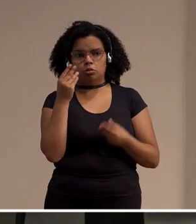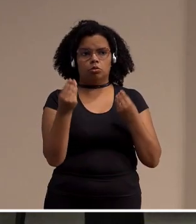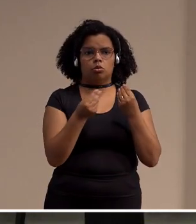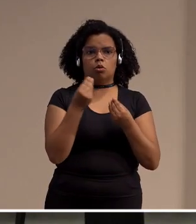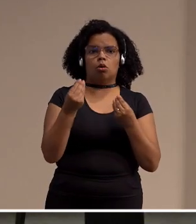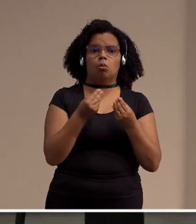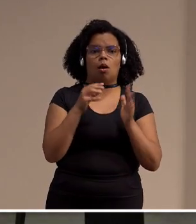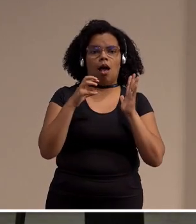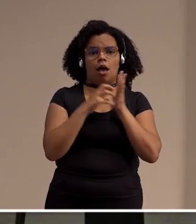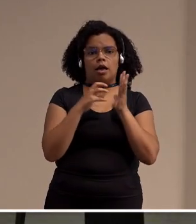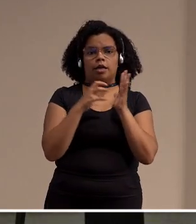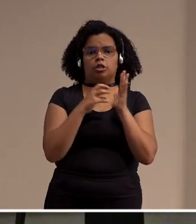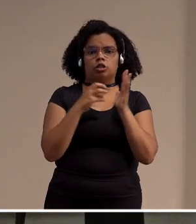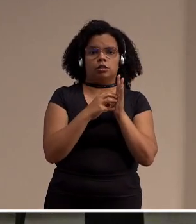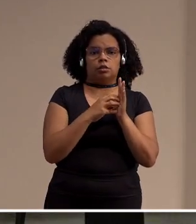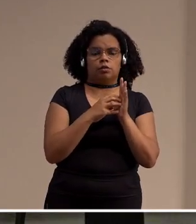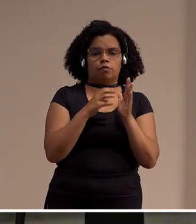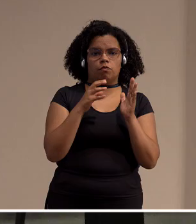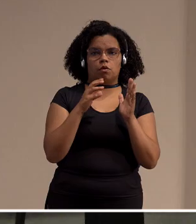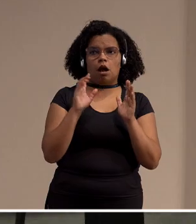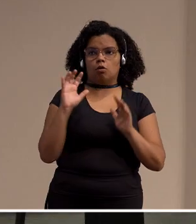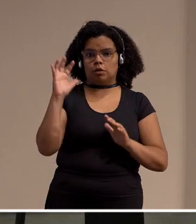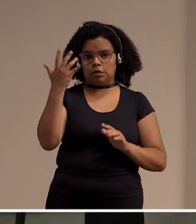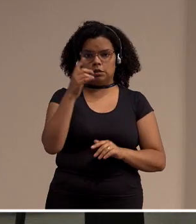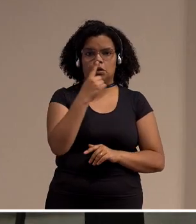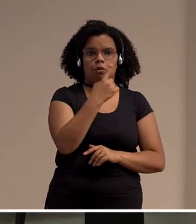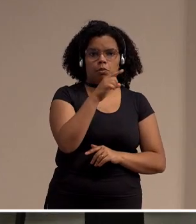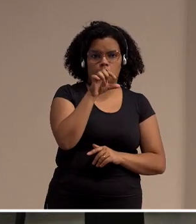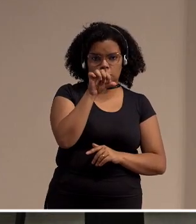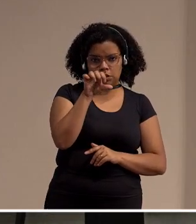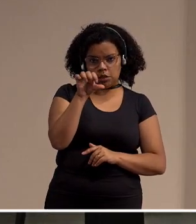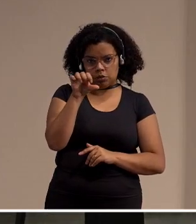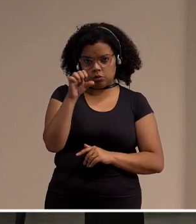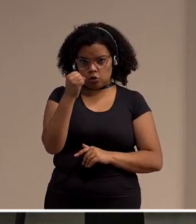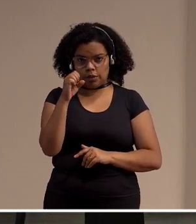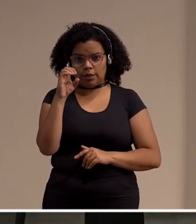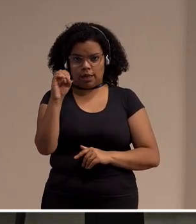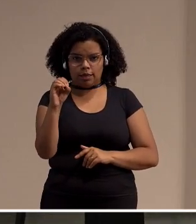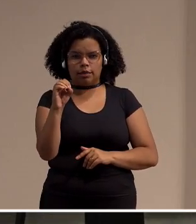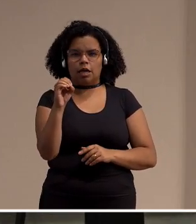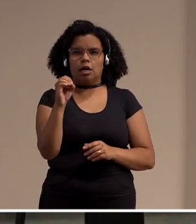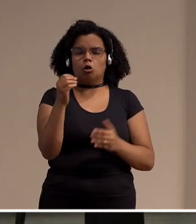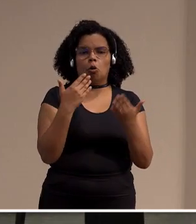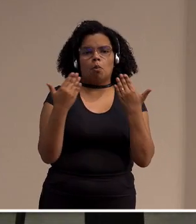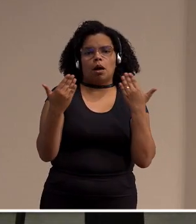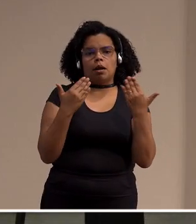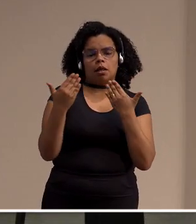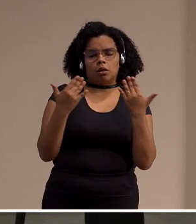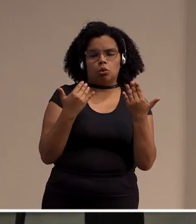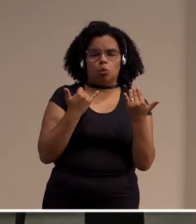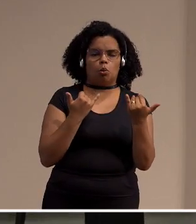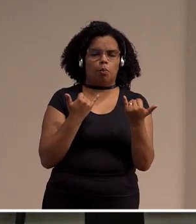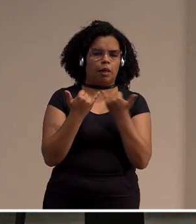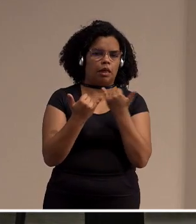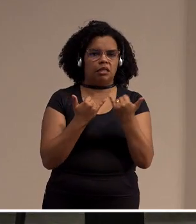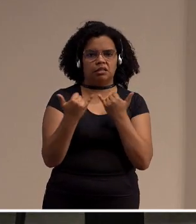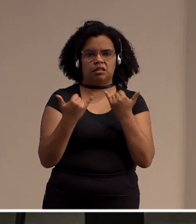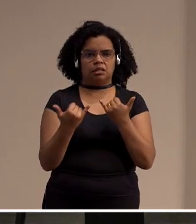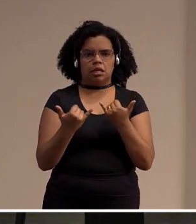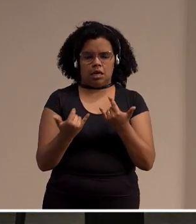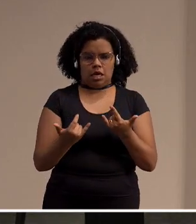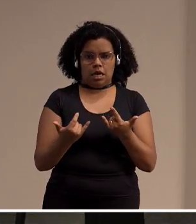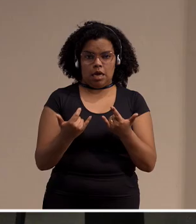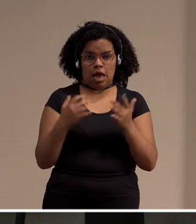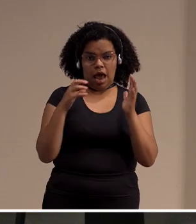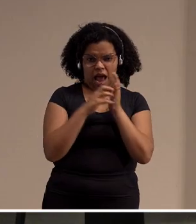anos 80, como que era o câncer gay. E ele fala um pouco coisa parecida contigo, parecido com o que estás falando agora, que ele